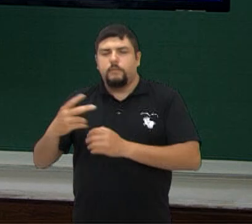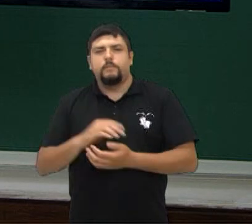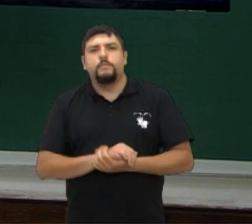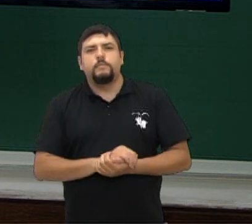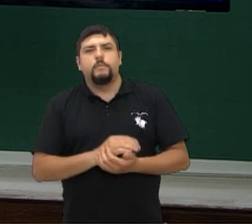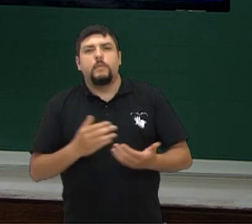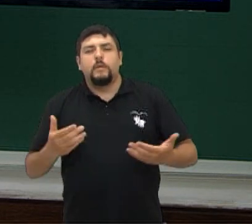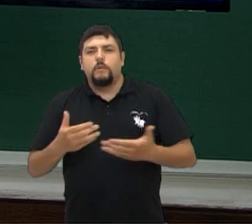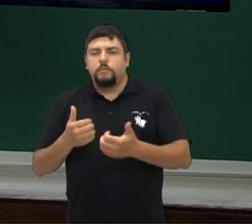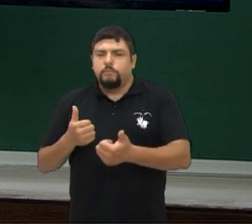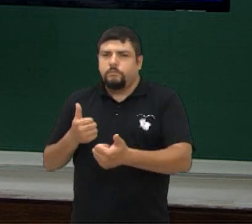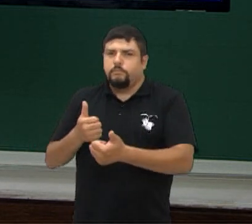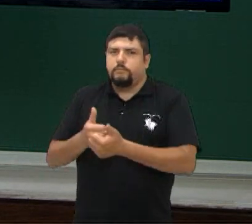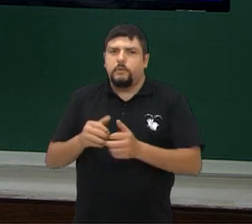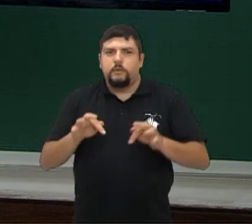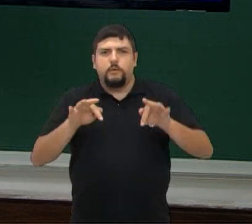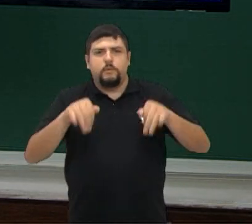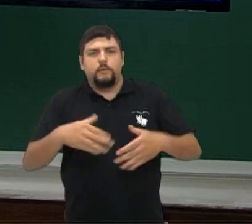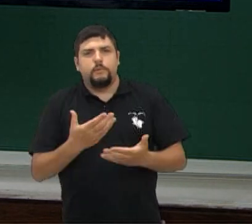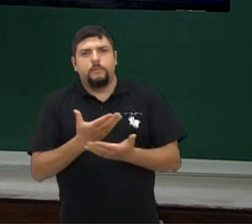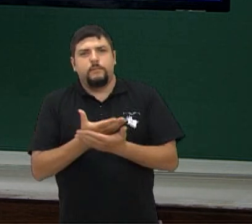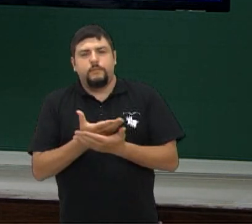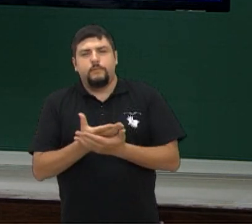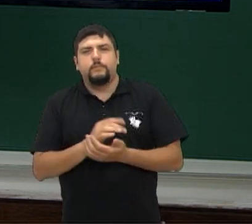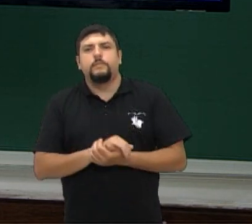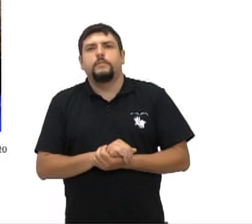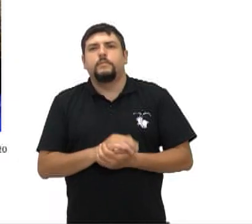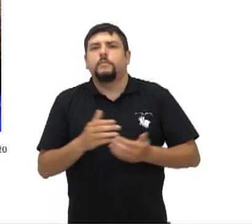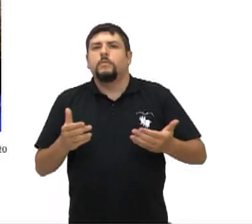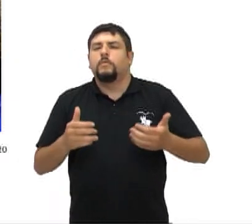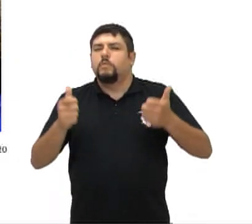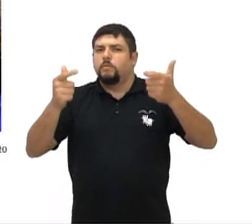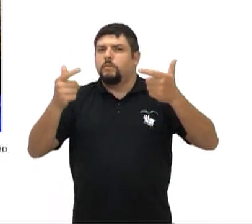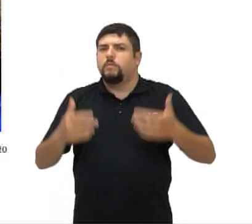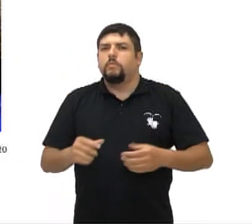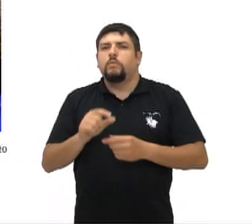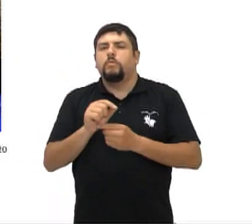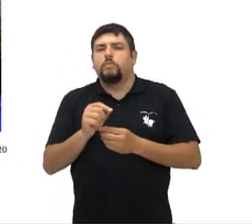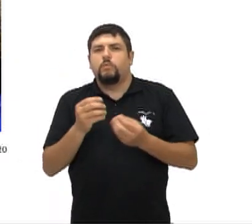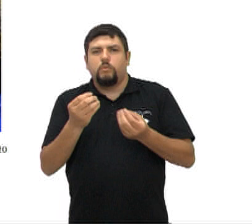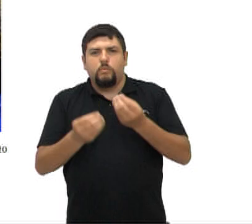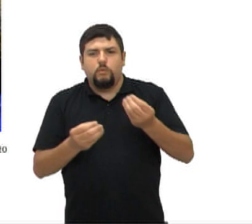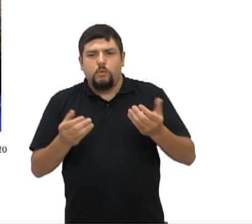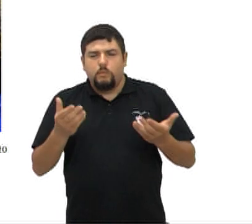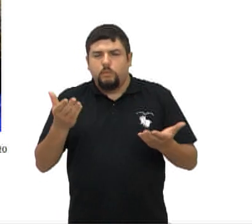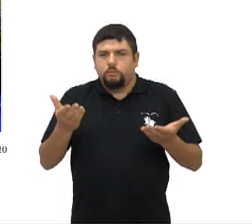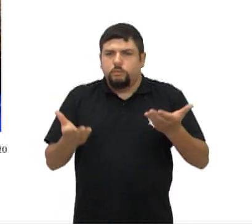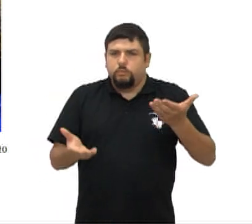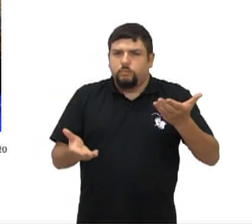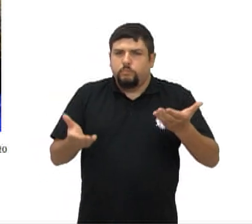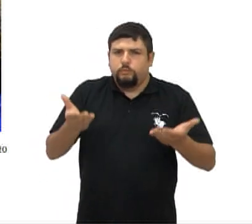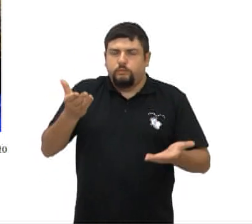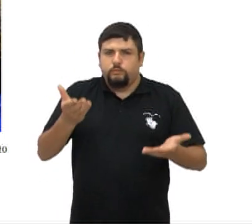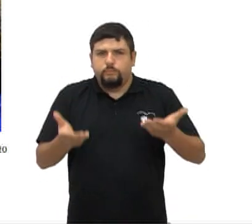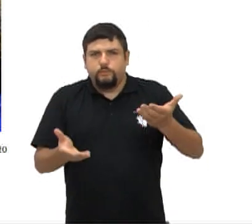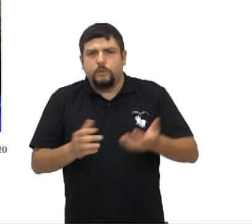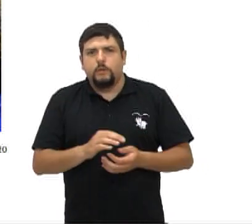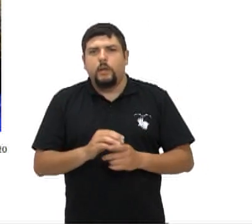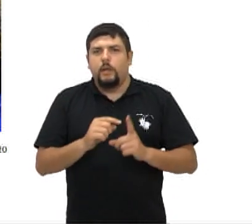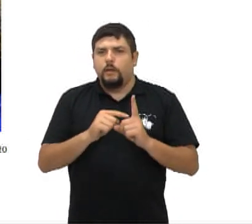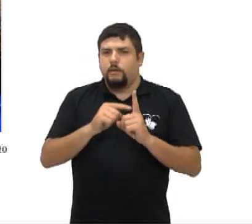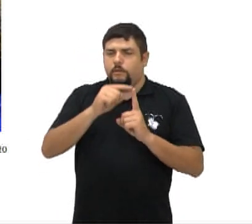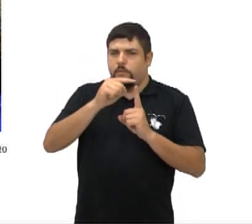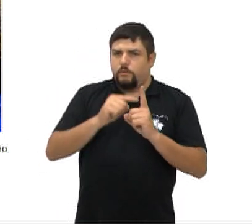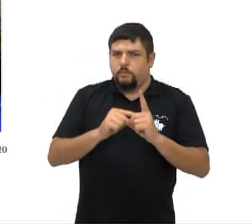Chegamos ao final dessa nossa aula. Hoje falamos sobre os fatores que deslocam o equilíbrio das reações: a